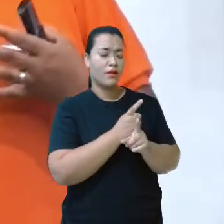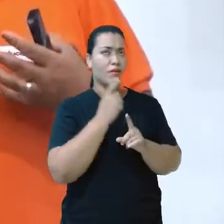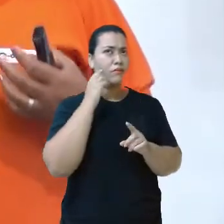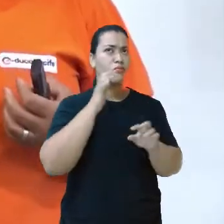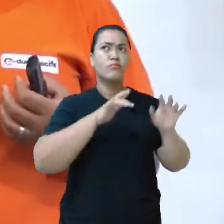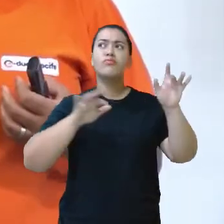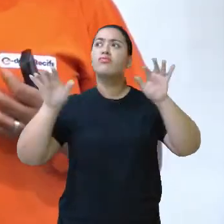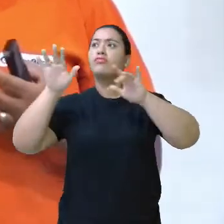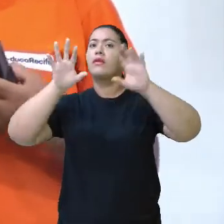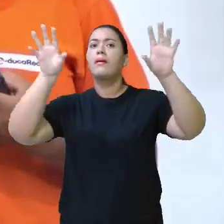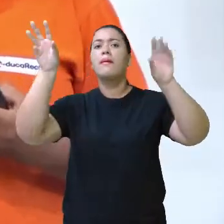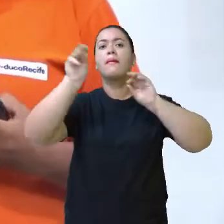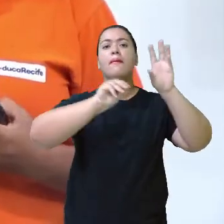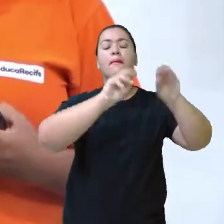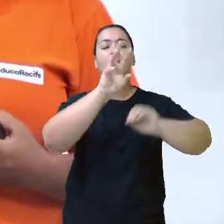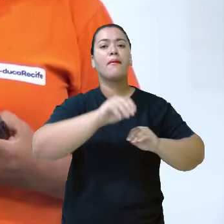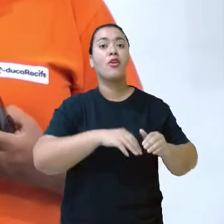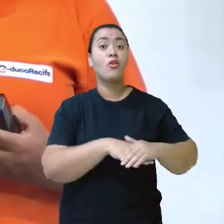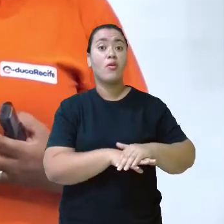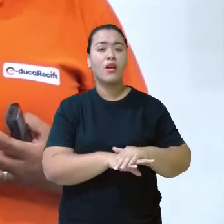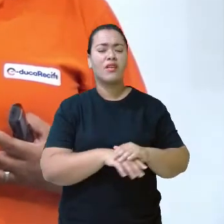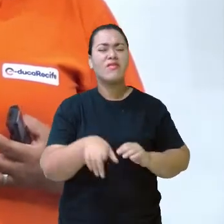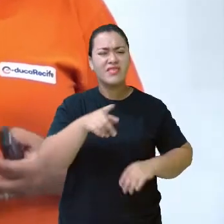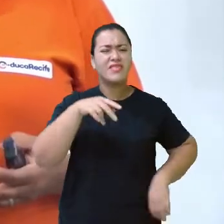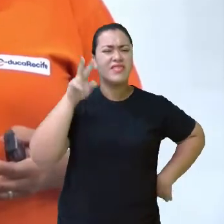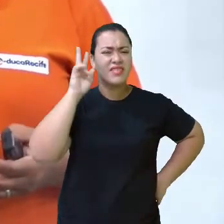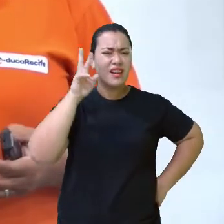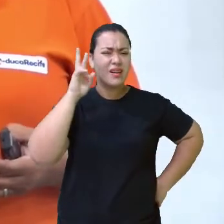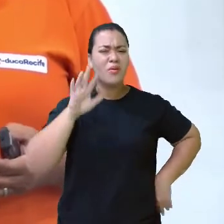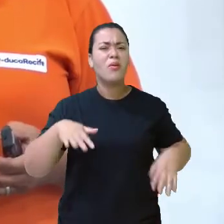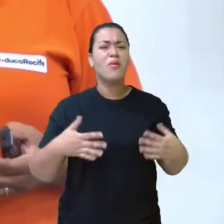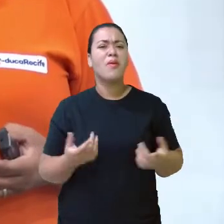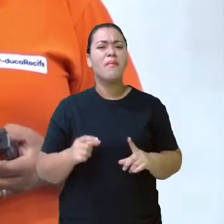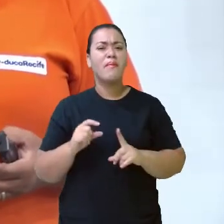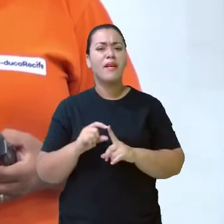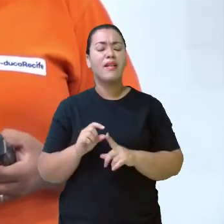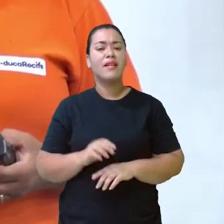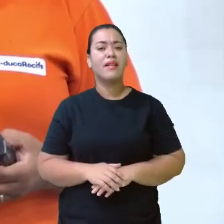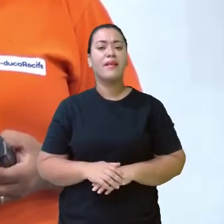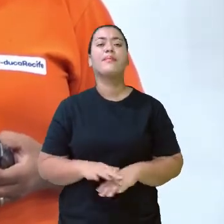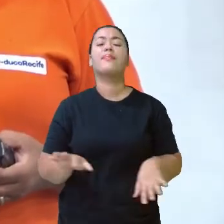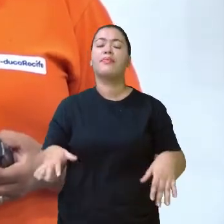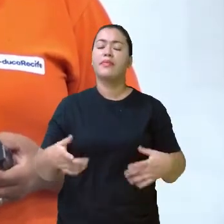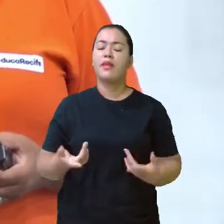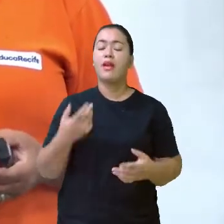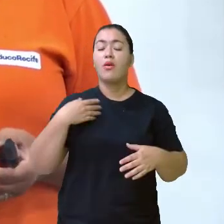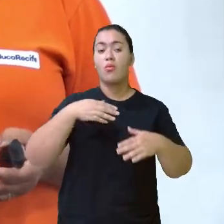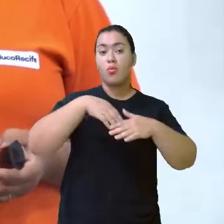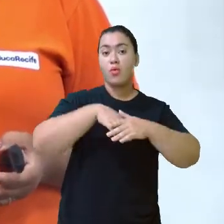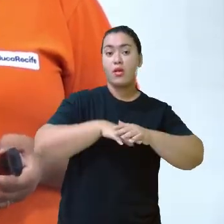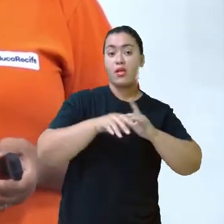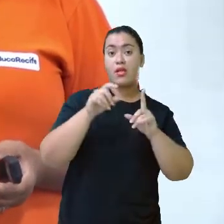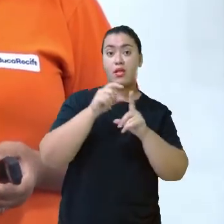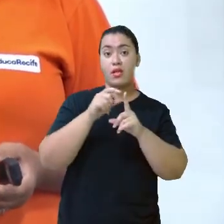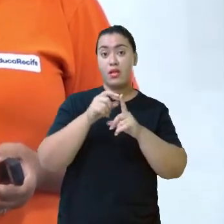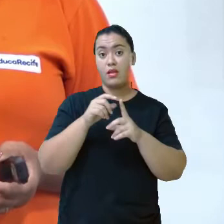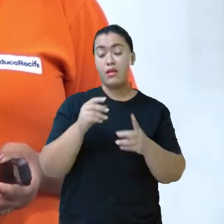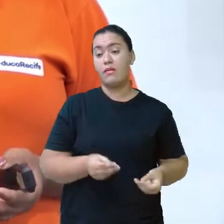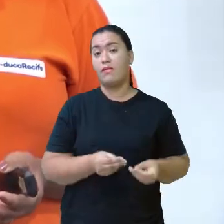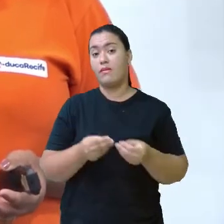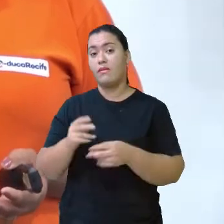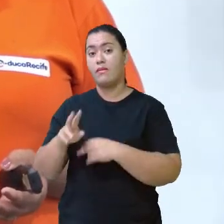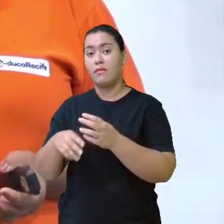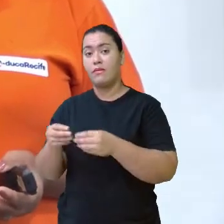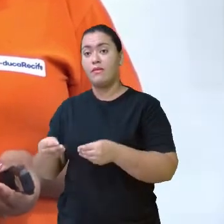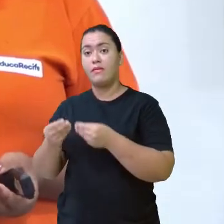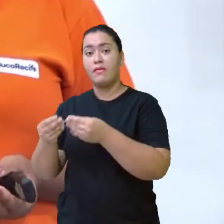que guardou. Vocês lembram ainda quais eram as palavras? E aí ele guardou essas palavras para falar no